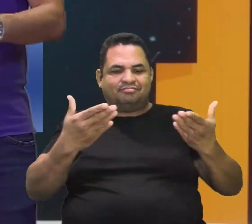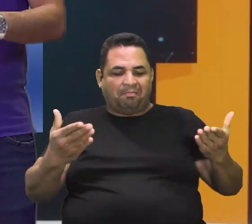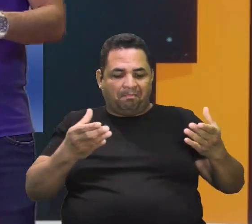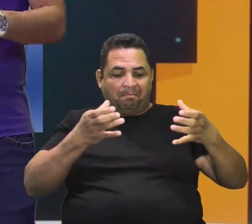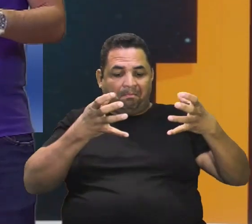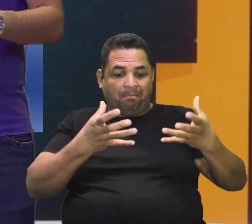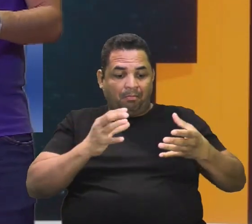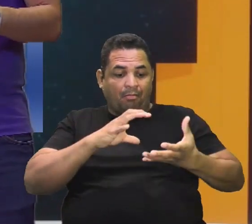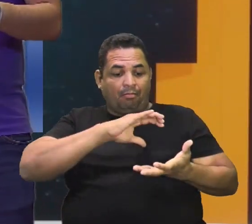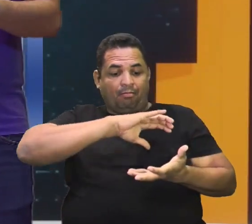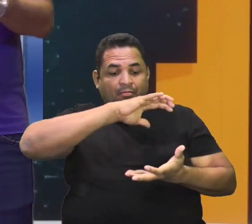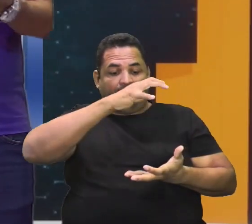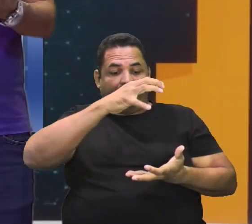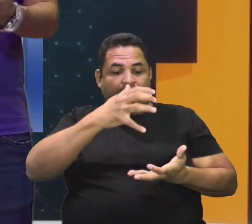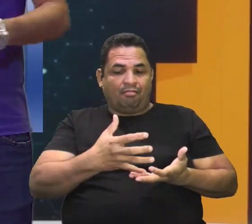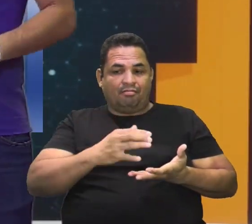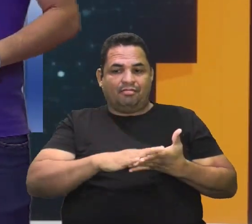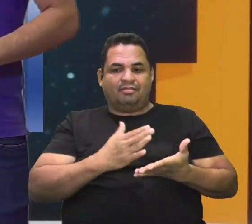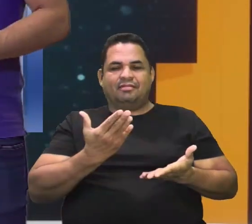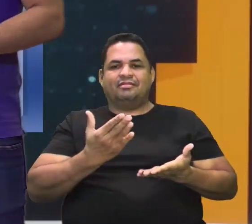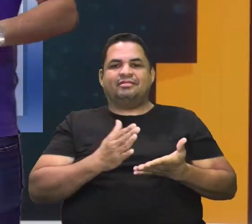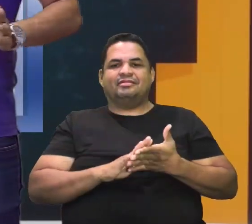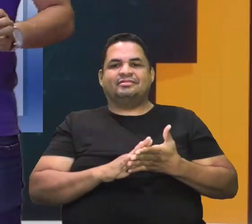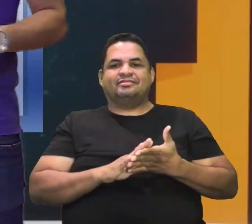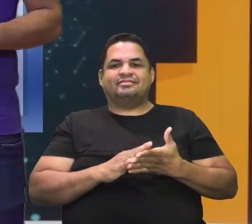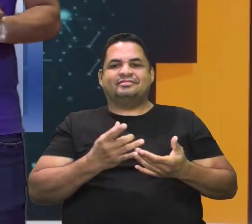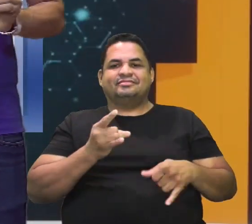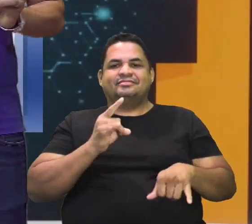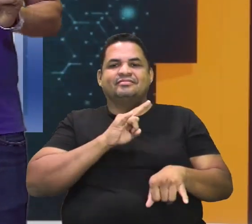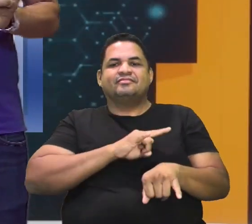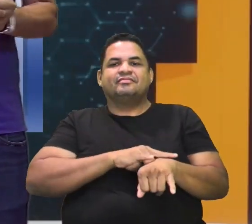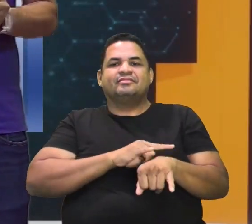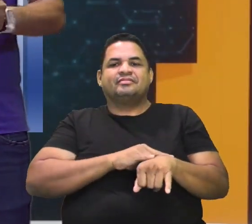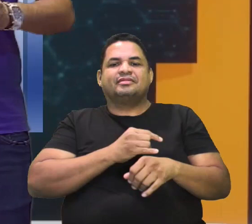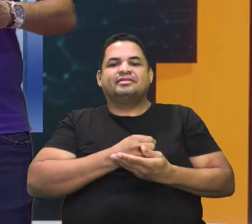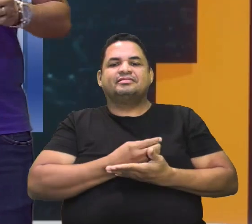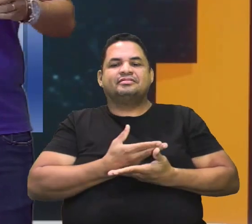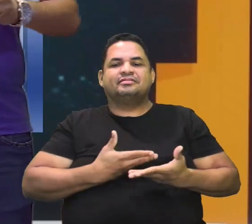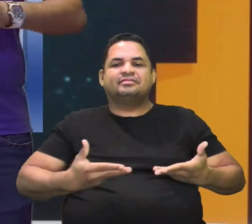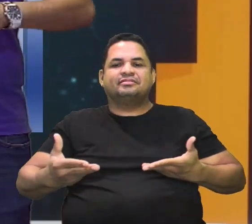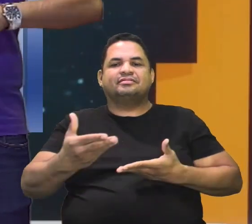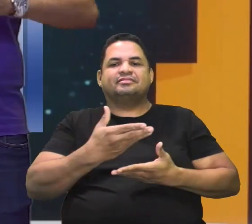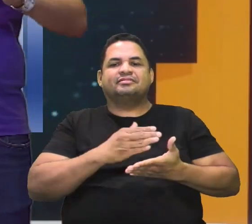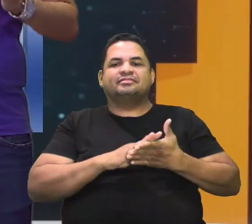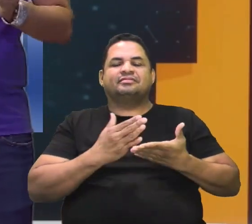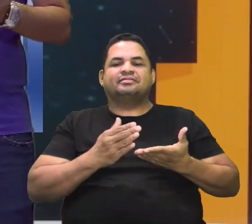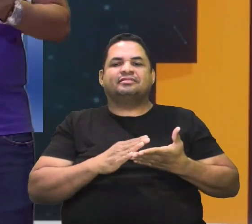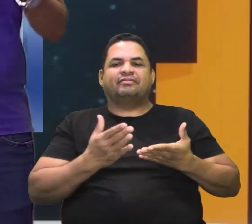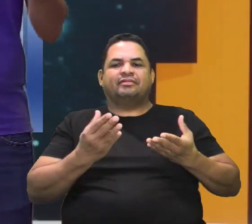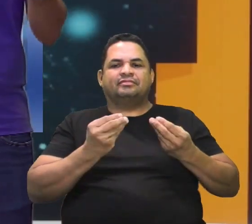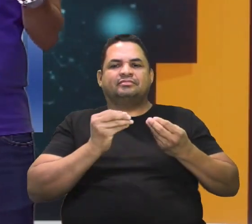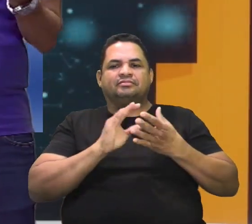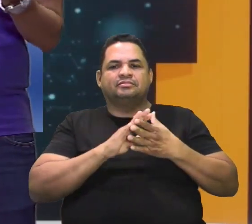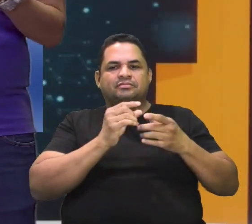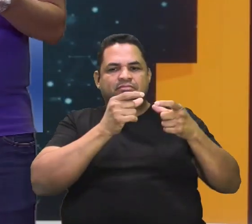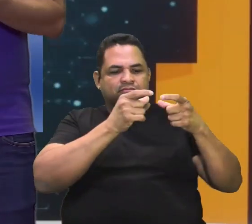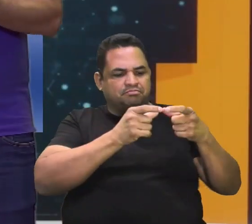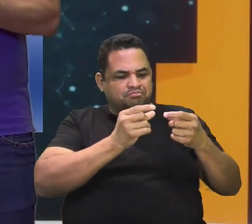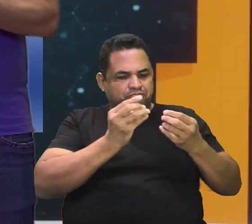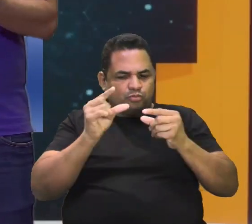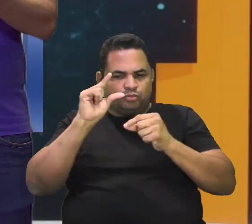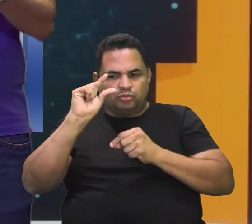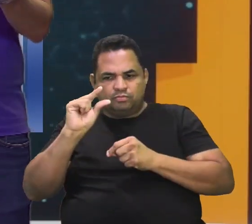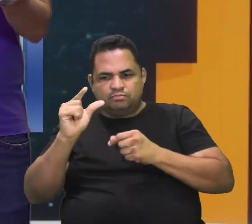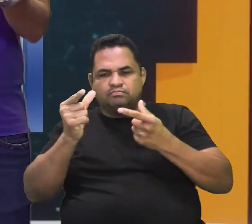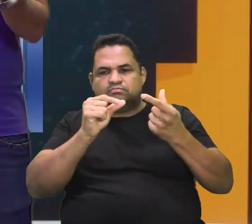um monte. É normal. Vai fazer um lanche partilhado. Não precisa todo mundo trazer, vou levar um monte. Não. Eu levo um pouquinho, a